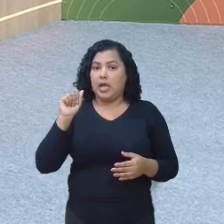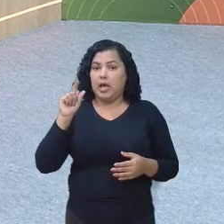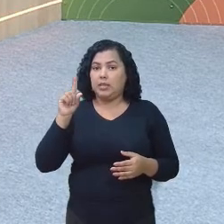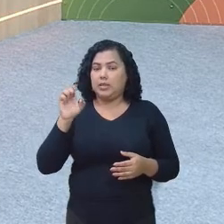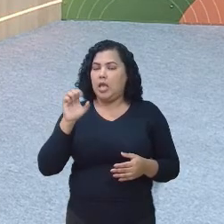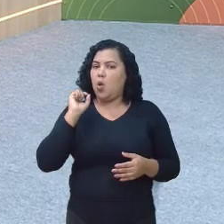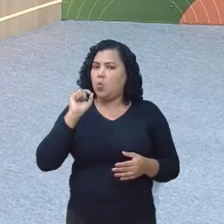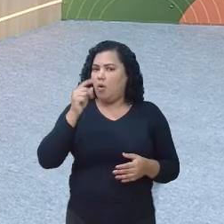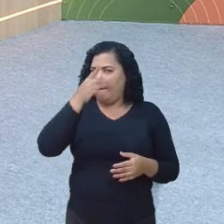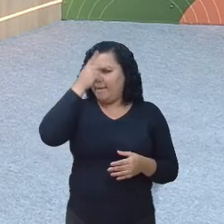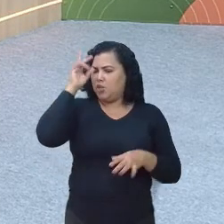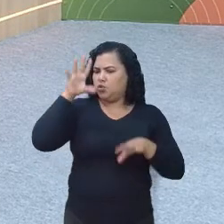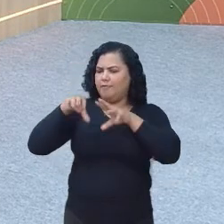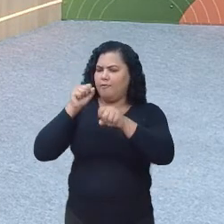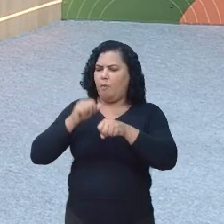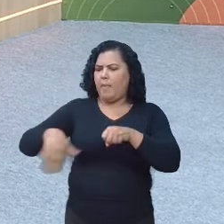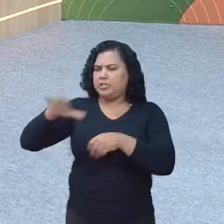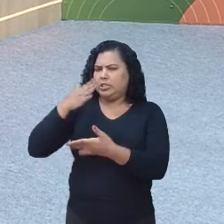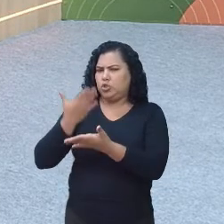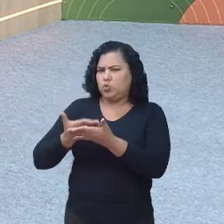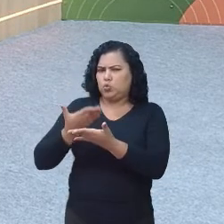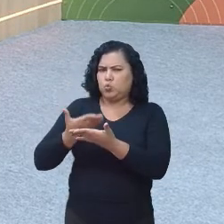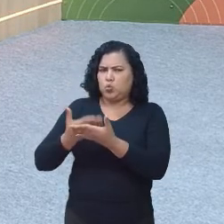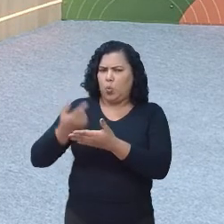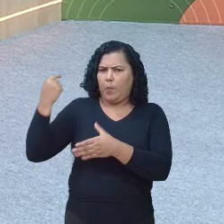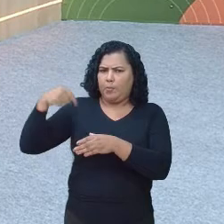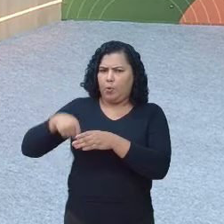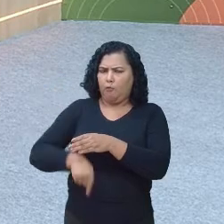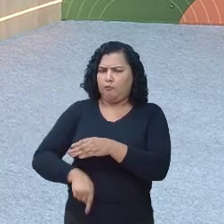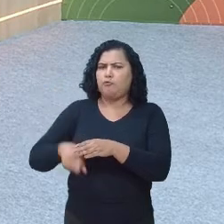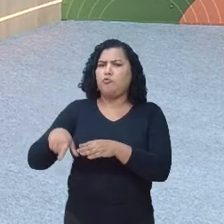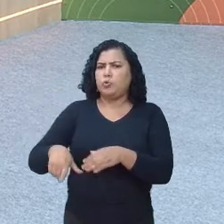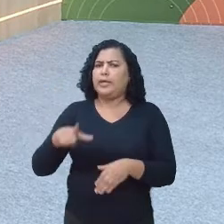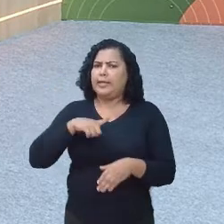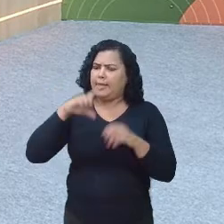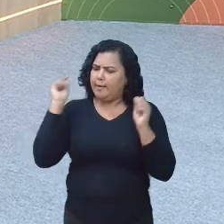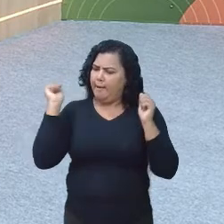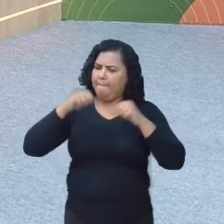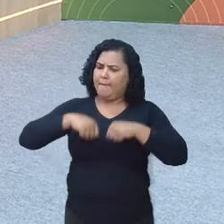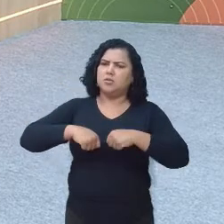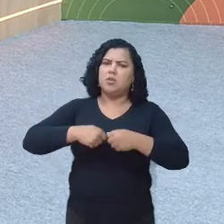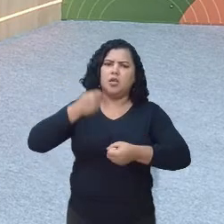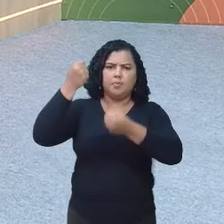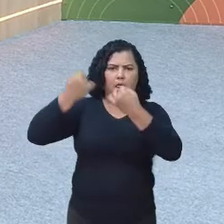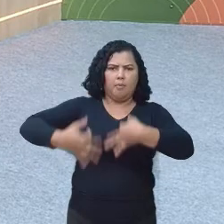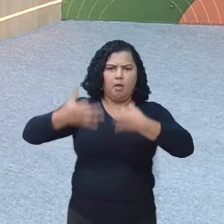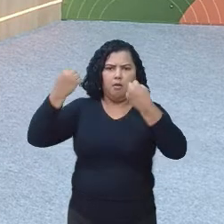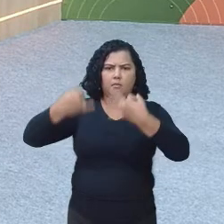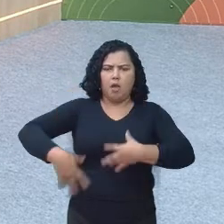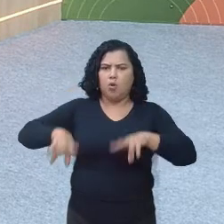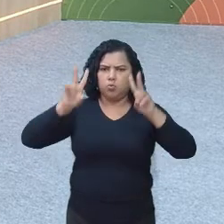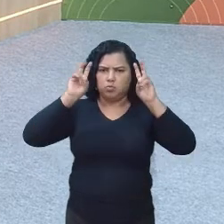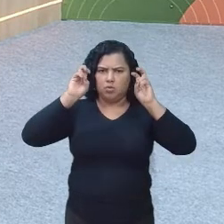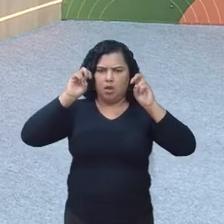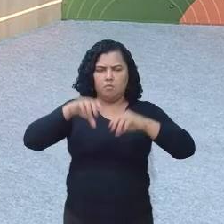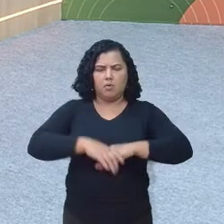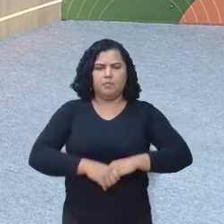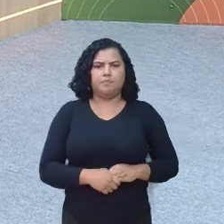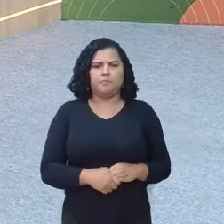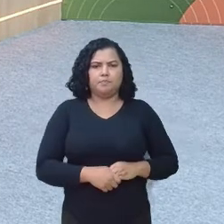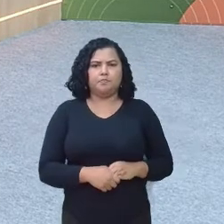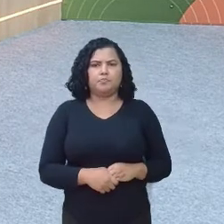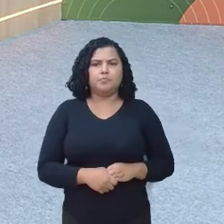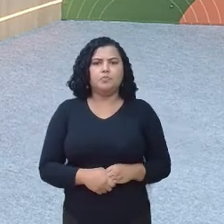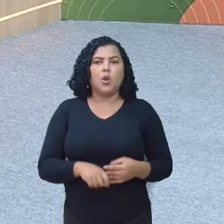específico. Então, é alguém que estudou, que se formou e que tem propriedade para falar sobre esse assunto. Tá certo?